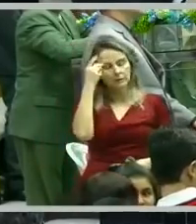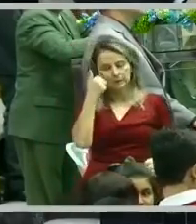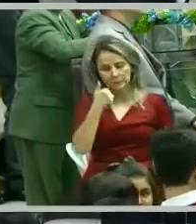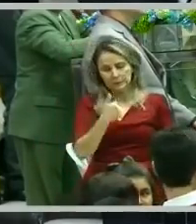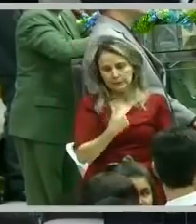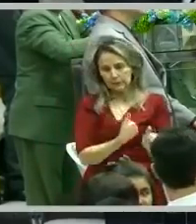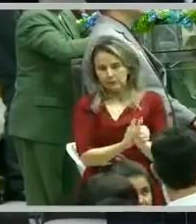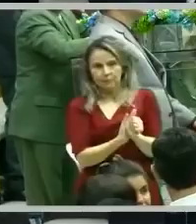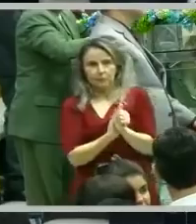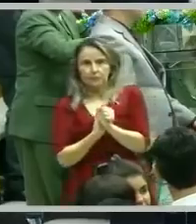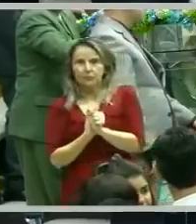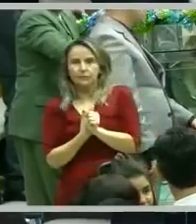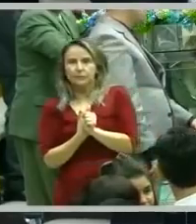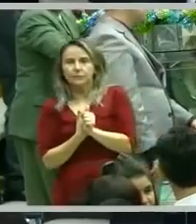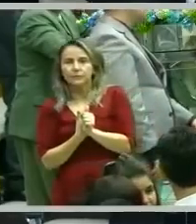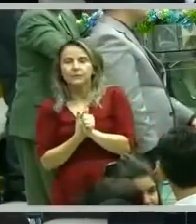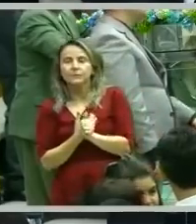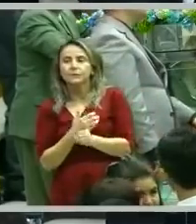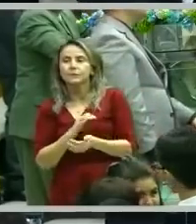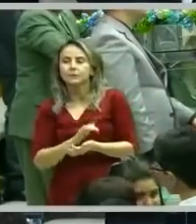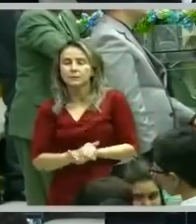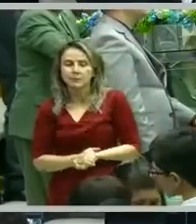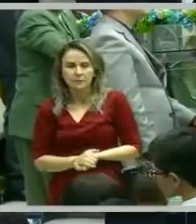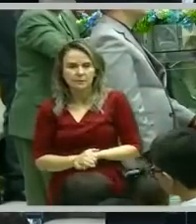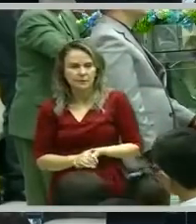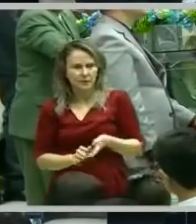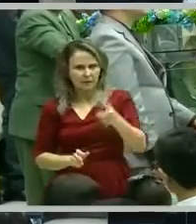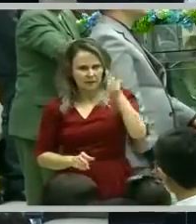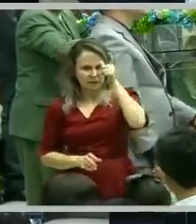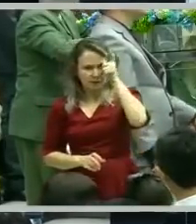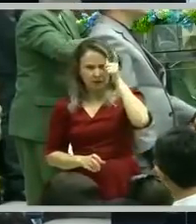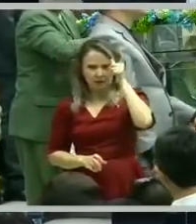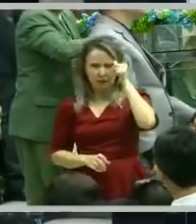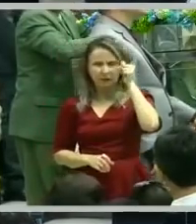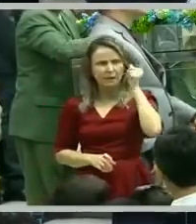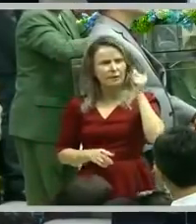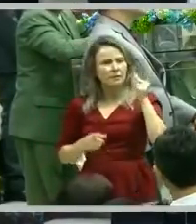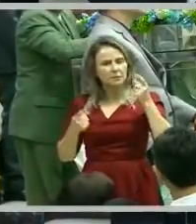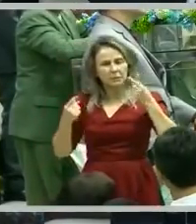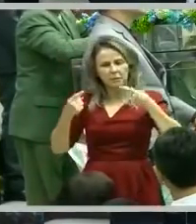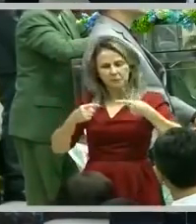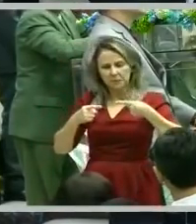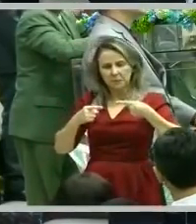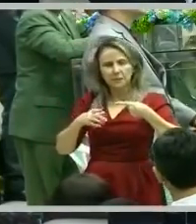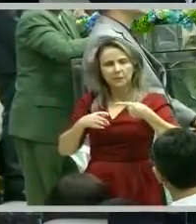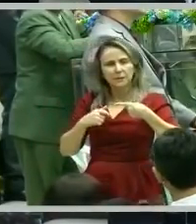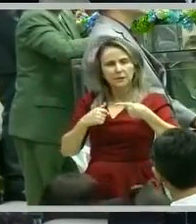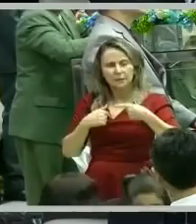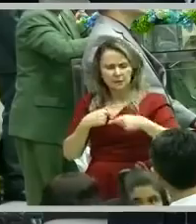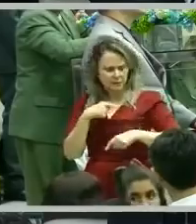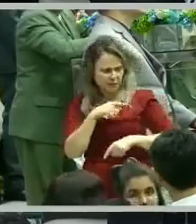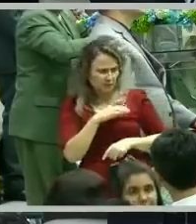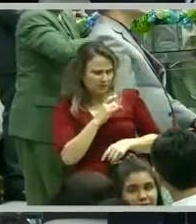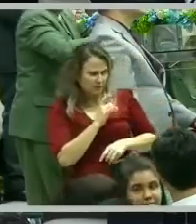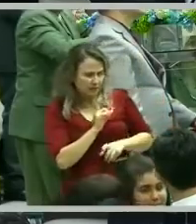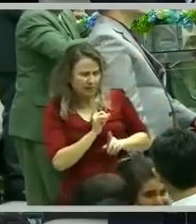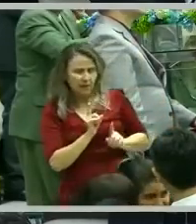O diabo não vai se levantar contra como o papagaio. O gavião disse, você não. Ele disse, tem eu. Não, meu filho, você não.